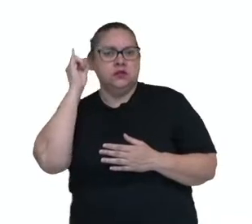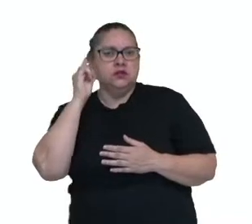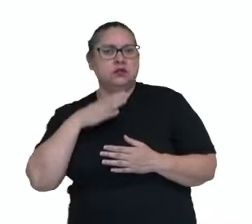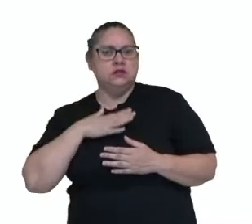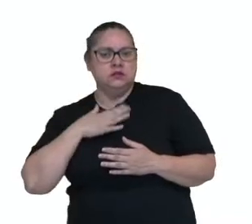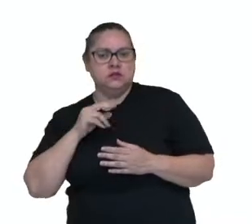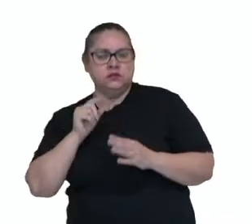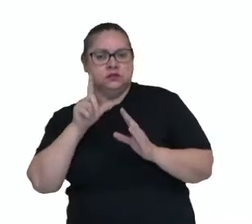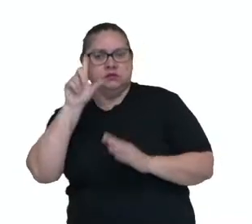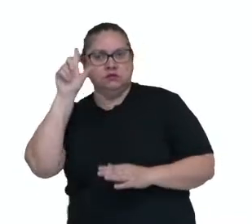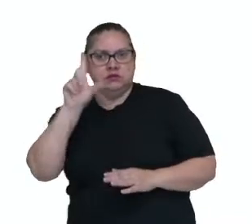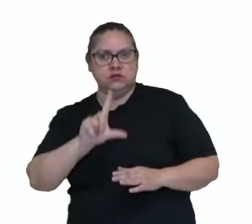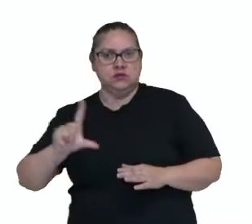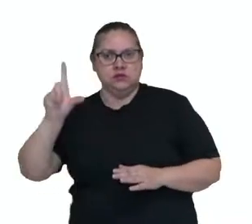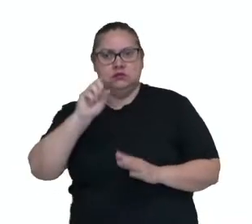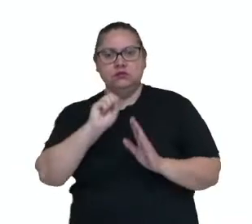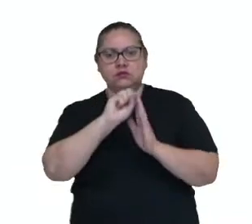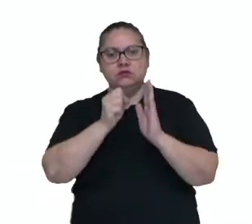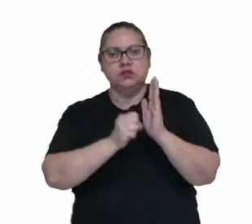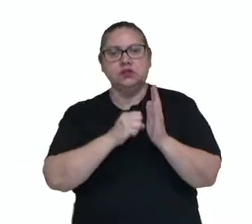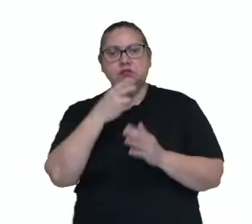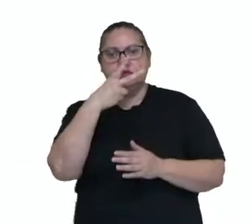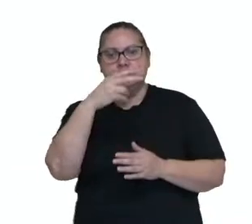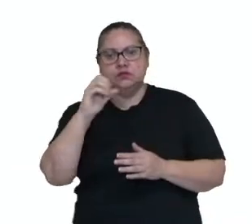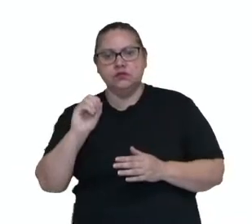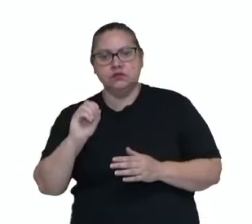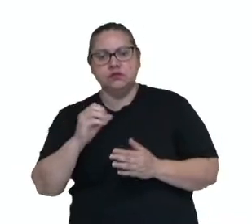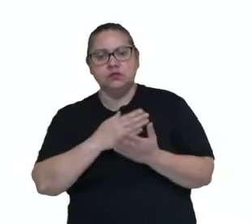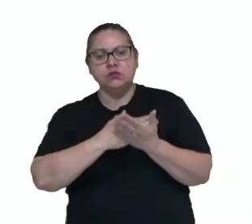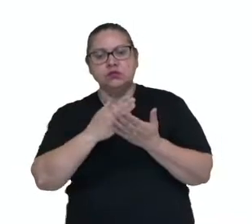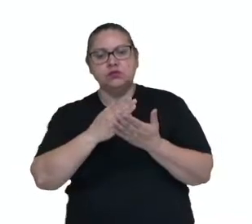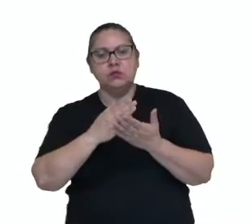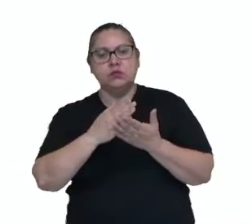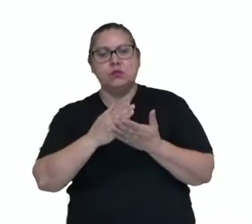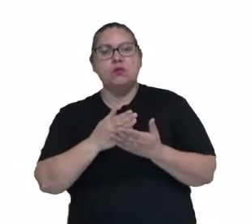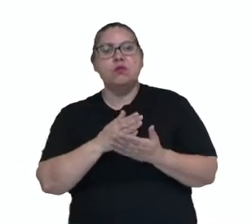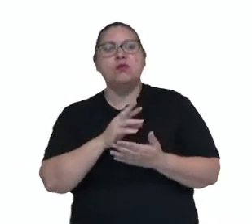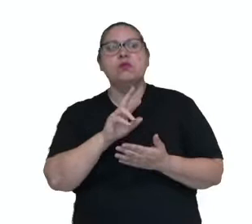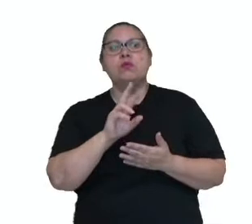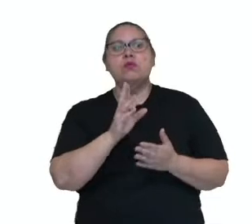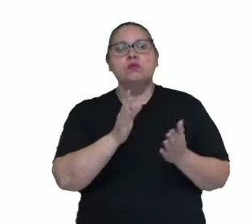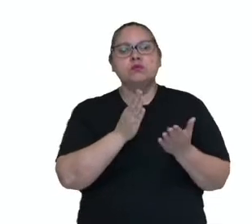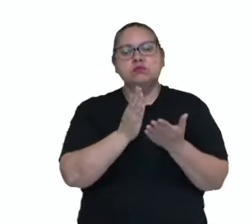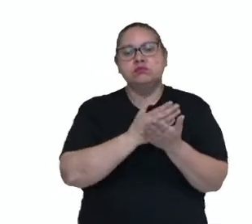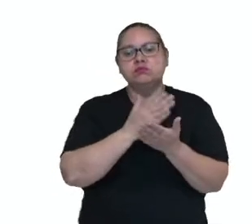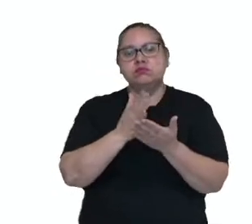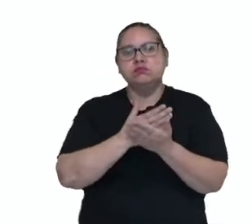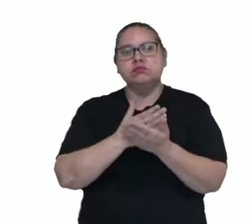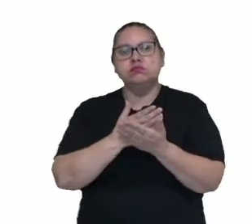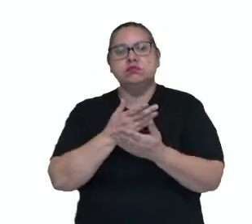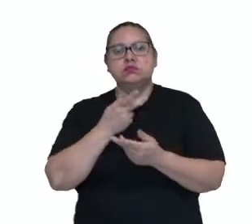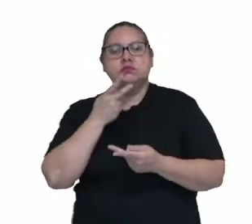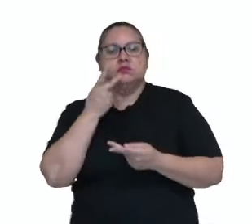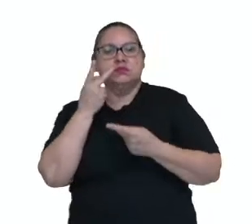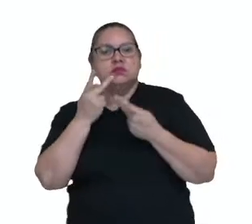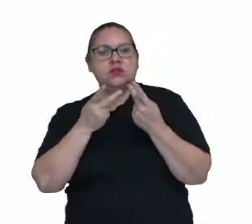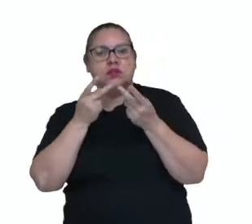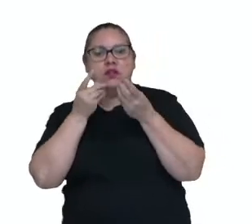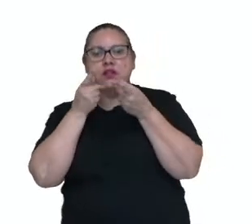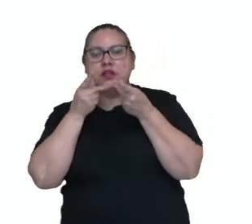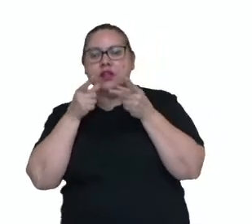literatura do século XX começou com um romance inovador e uma linguagem altamente